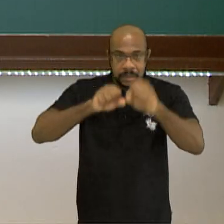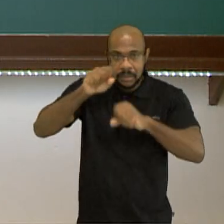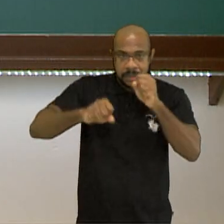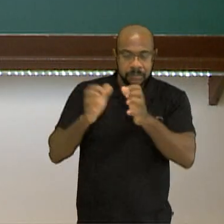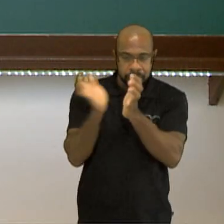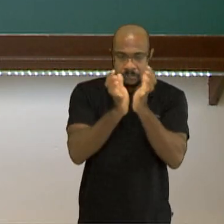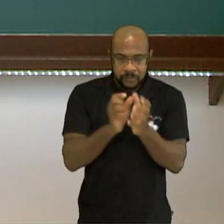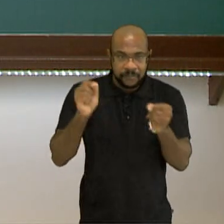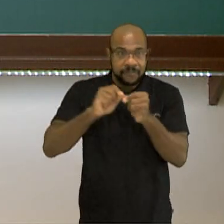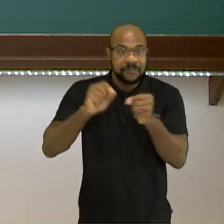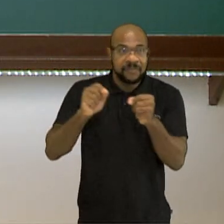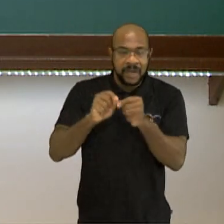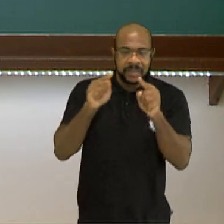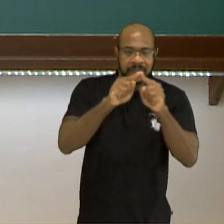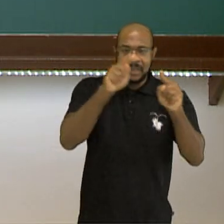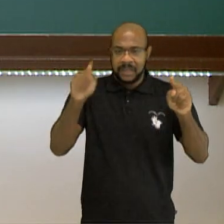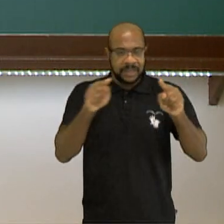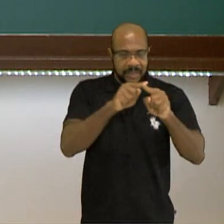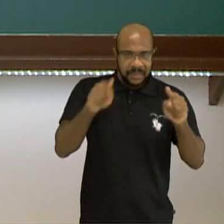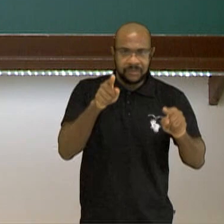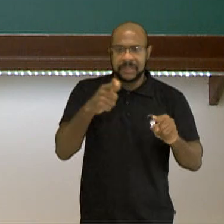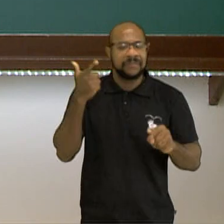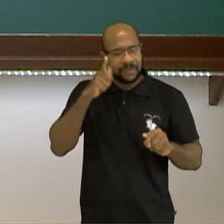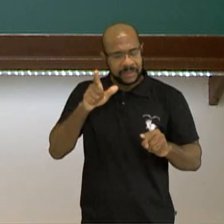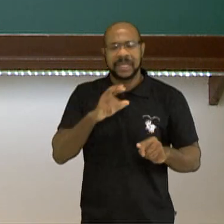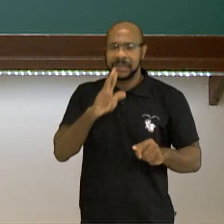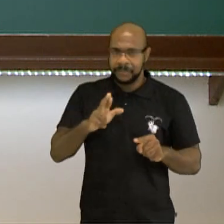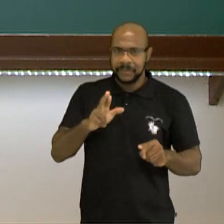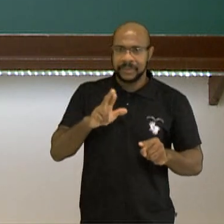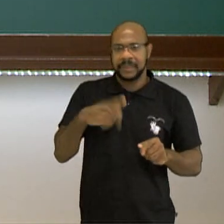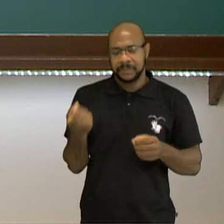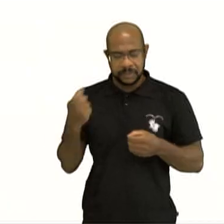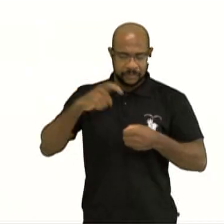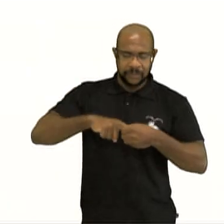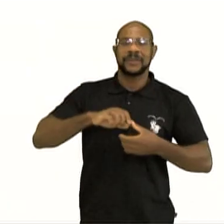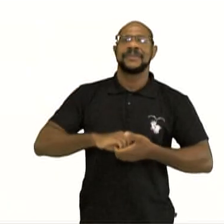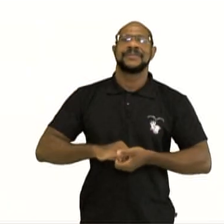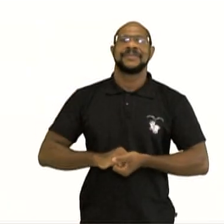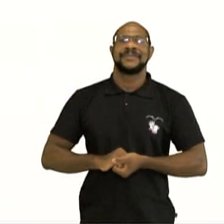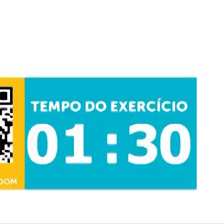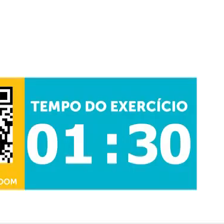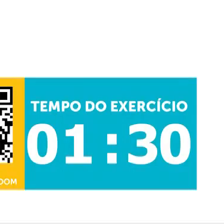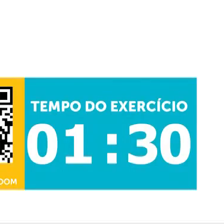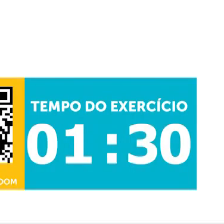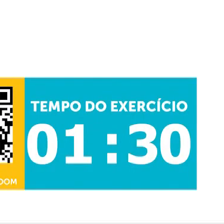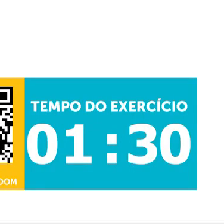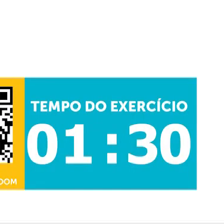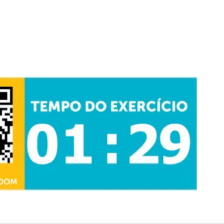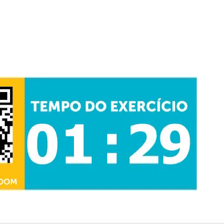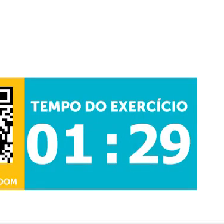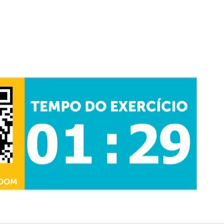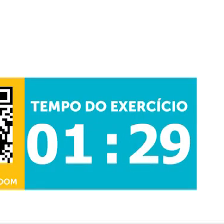conjunto, faça as setinhas que você vai conseguir responder e nós já corrigimos.